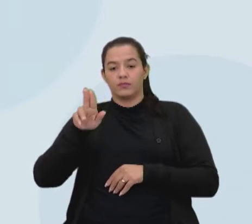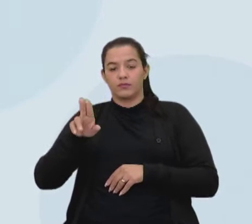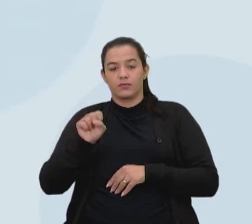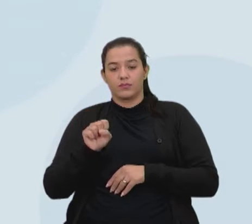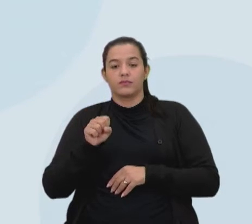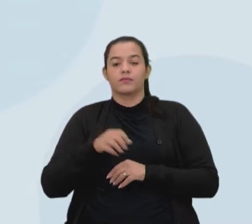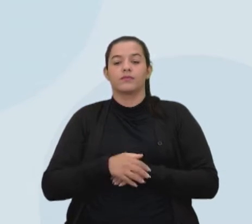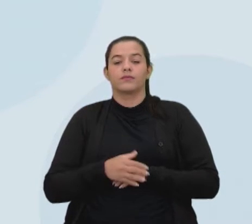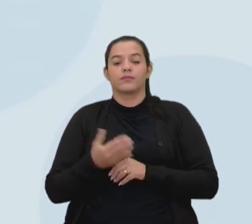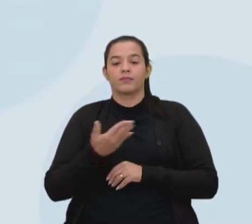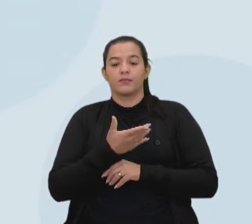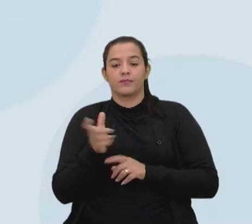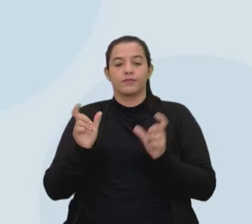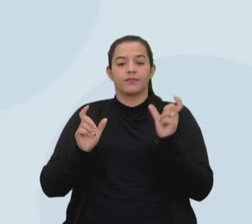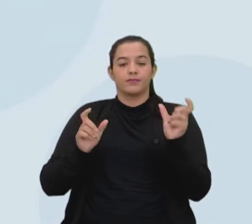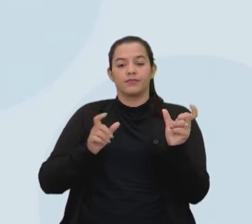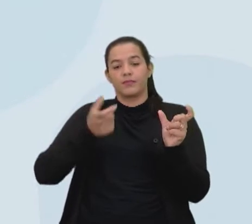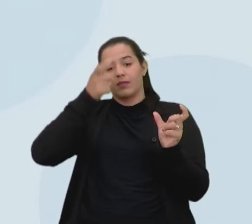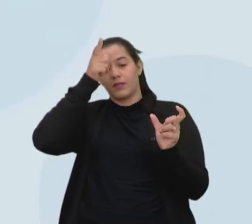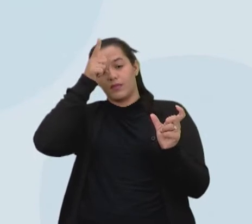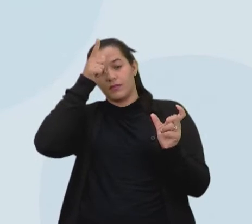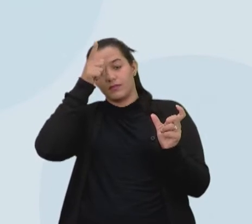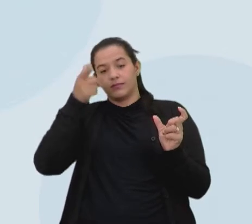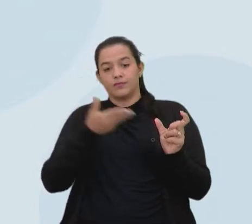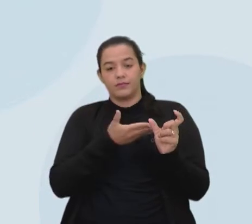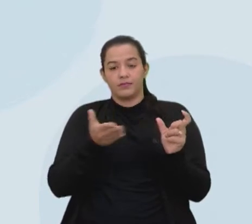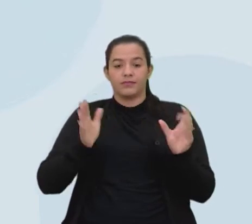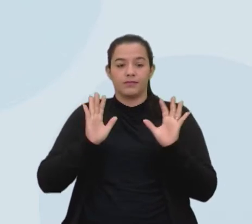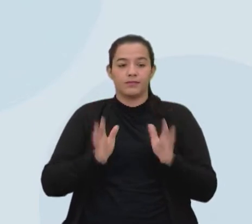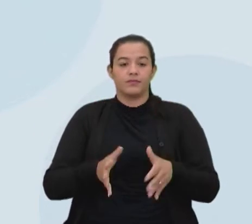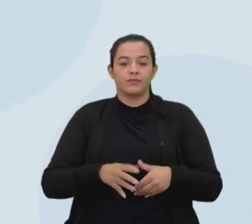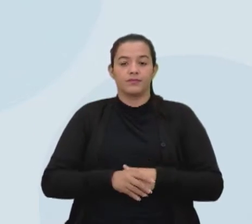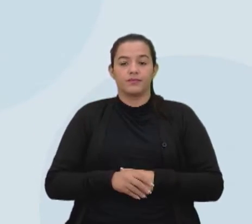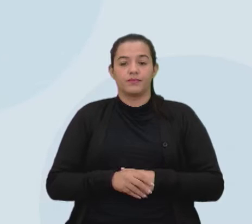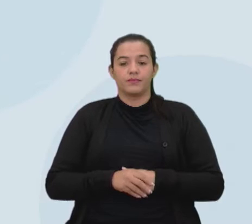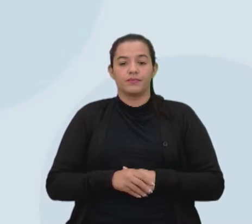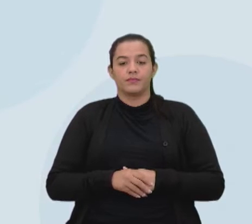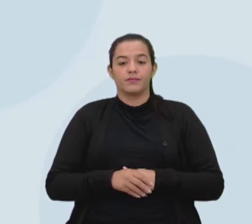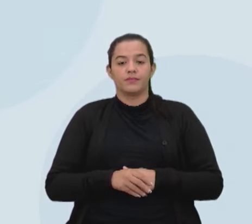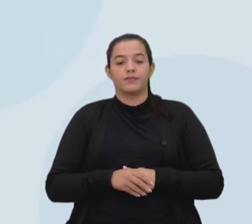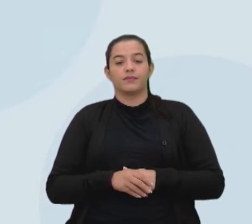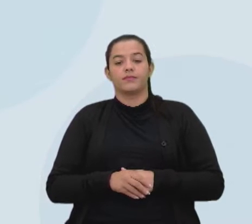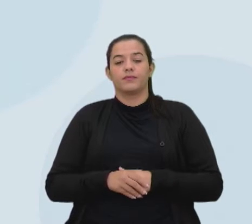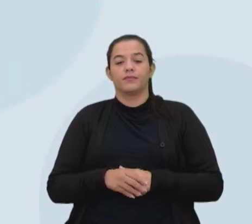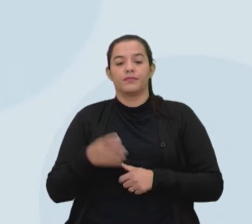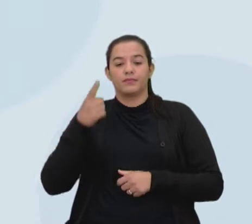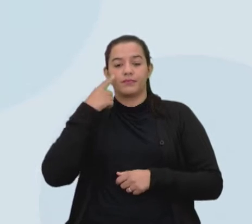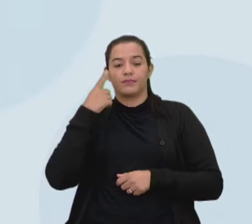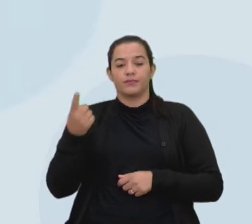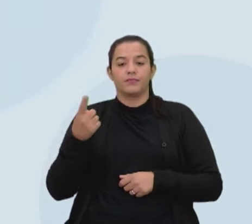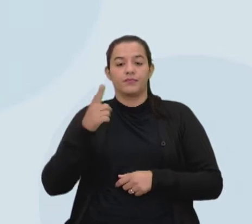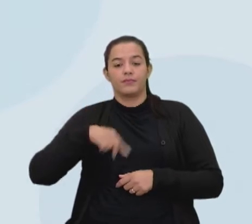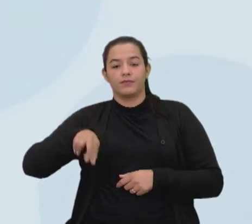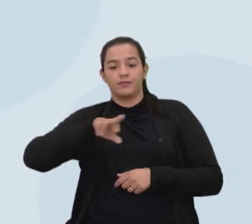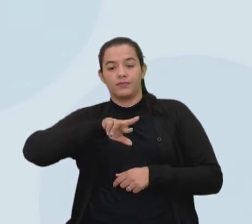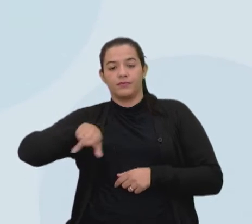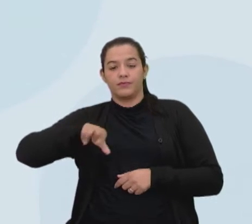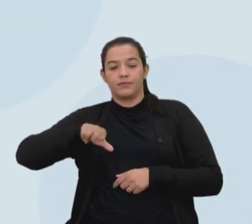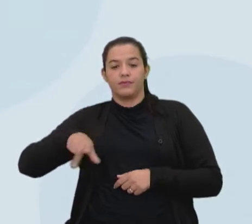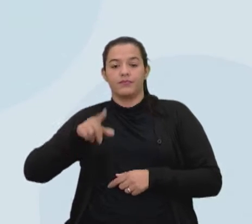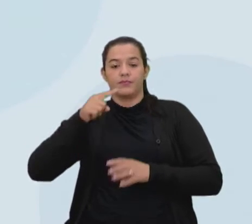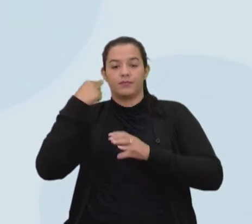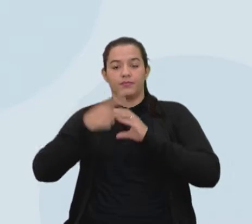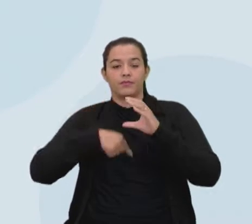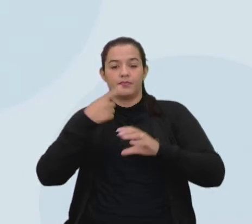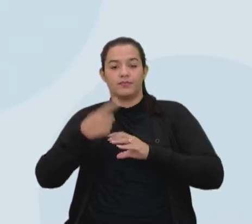Está escrito em alemão, mas eu já li em português, tá bom, né? E o Concern Worldwide é tipo pelo mundo